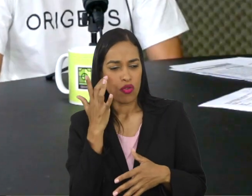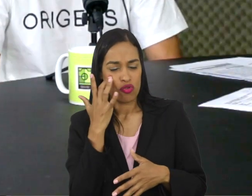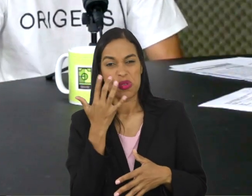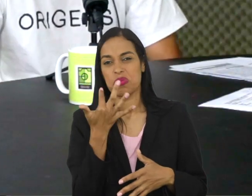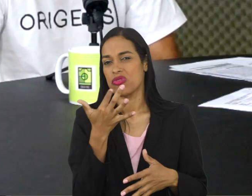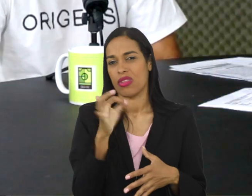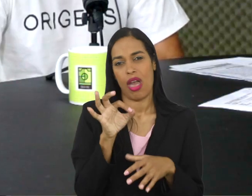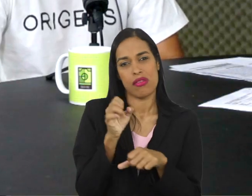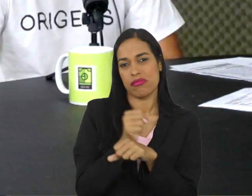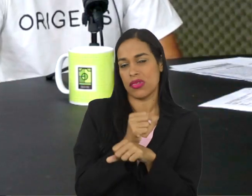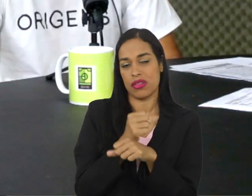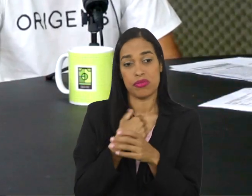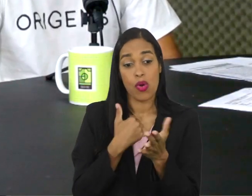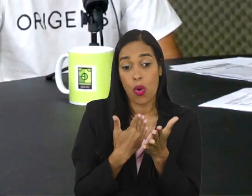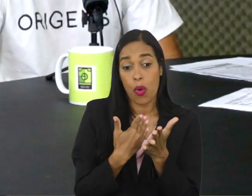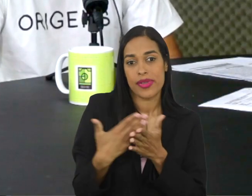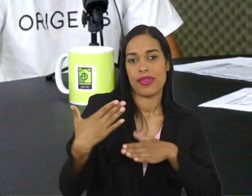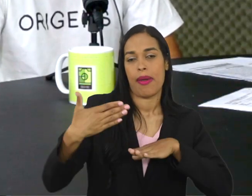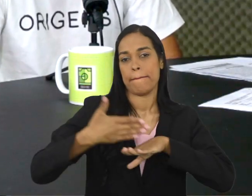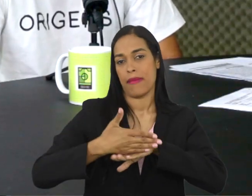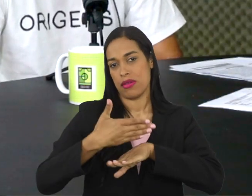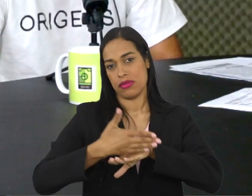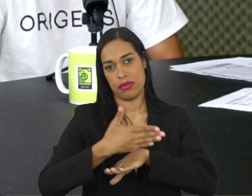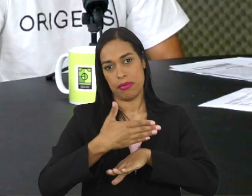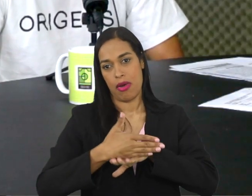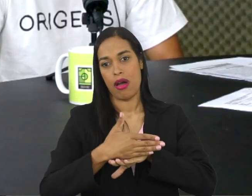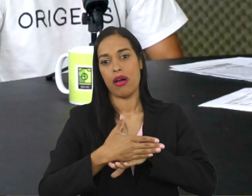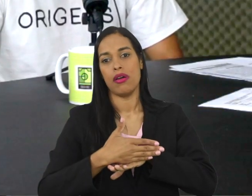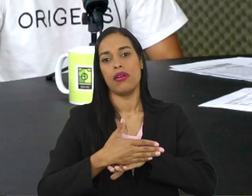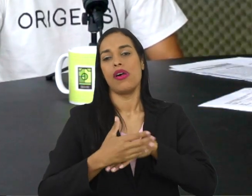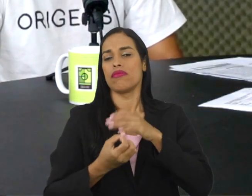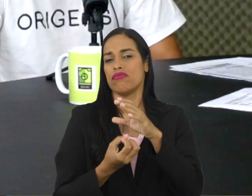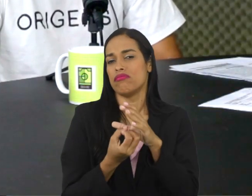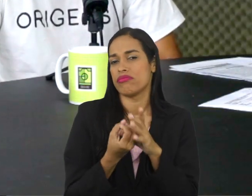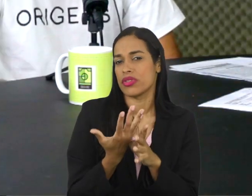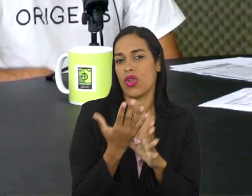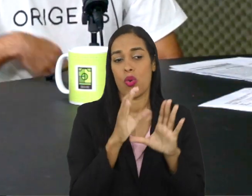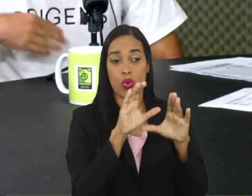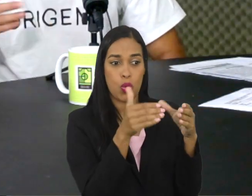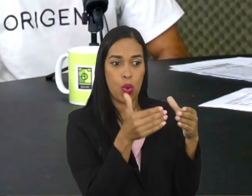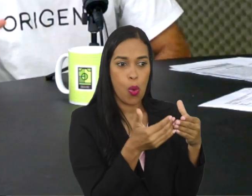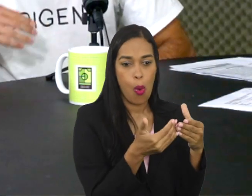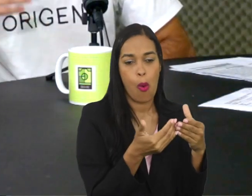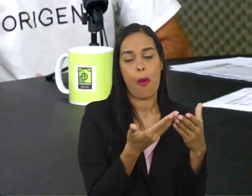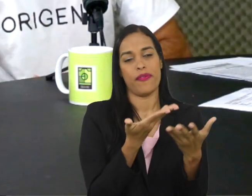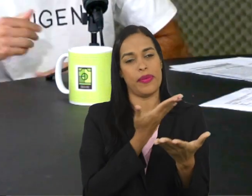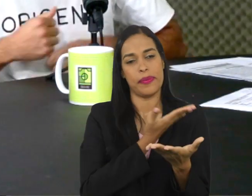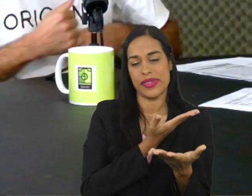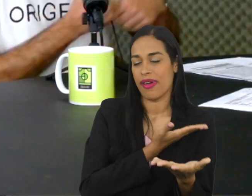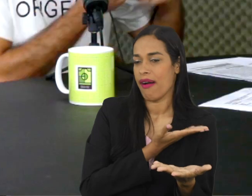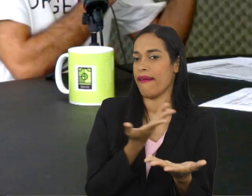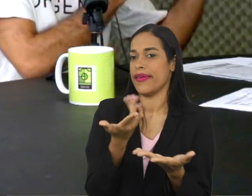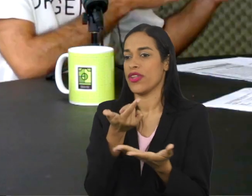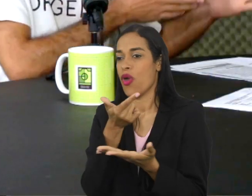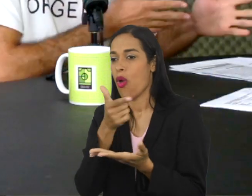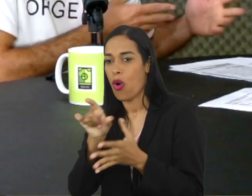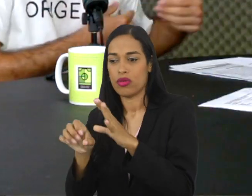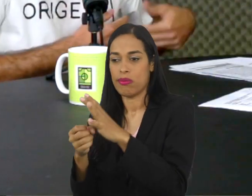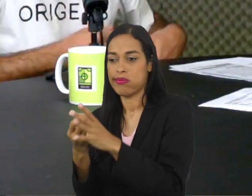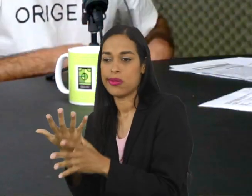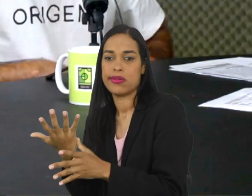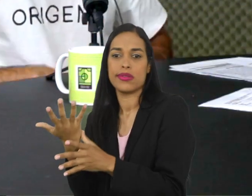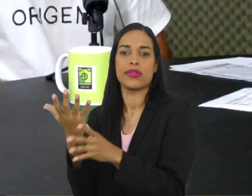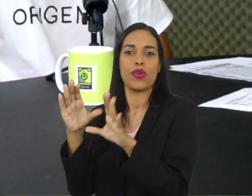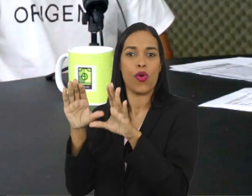mais ou menos uns 10 anos, eu comecei a participar também. Inclusive fundei um grupo lá, participei de um grupo, aí fiz amizades, aí fundei com outros